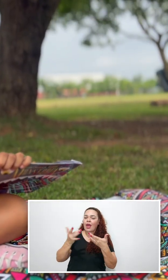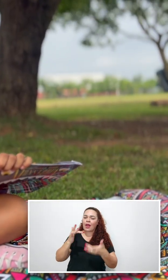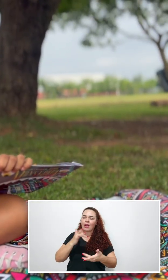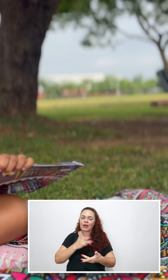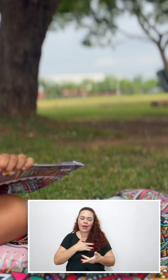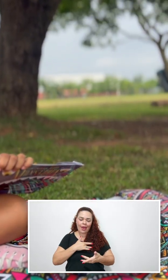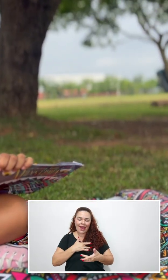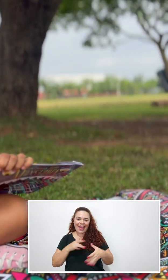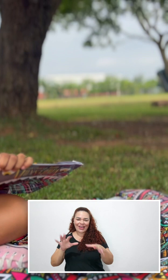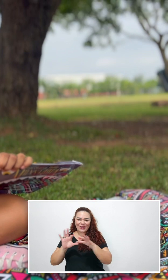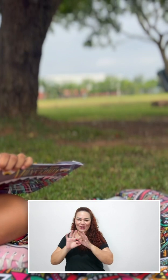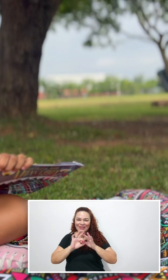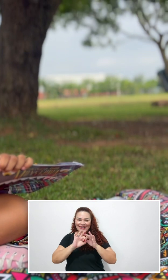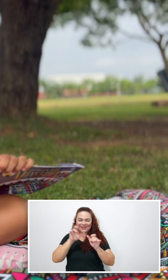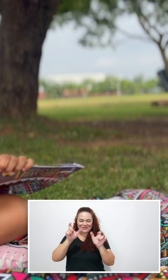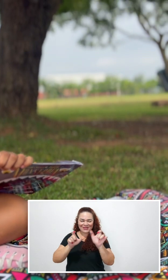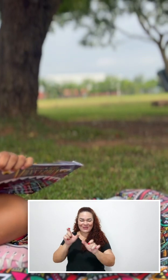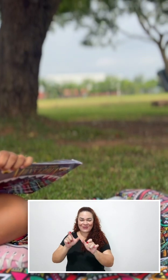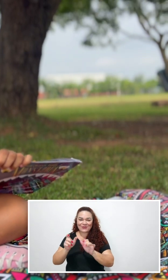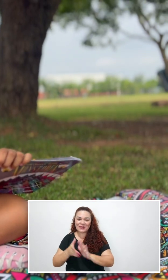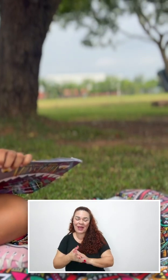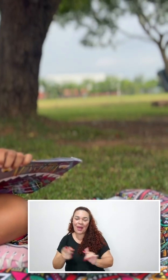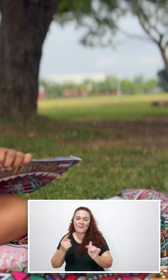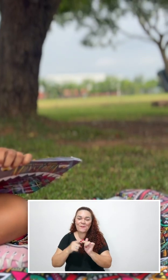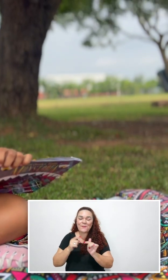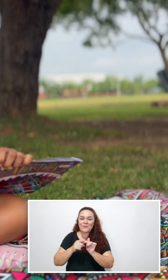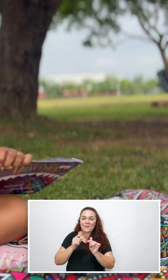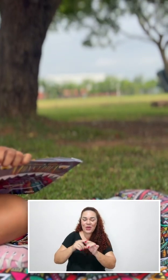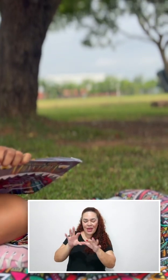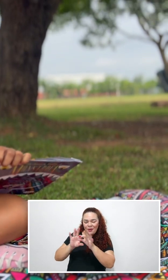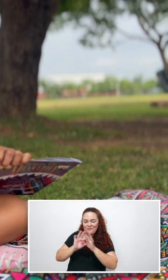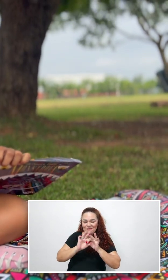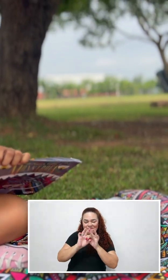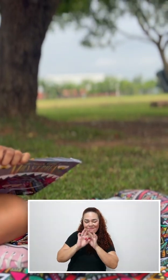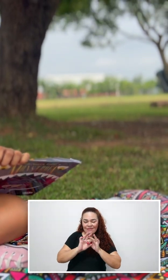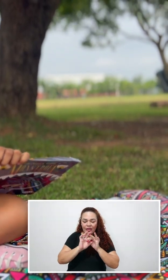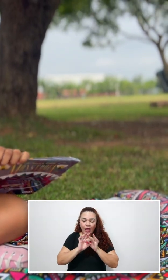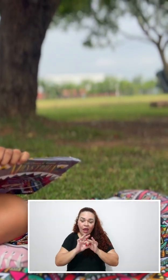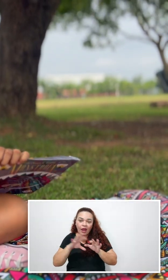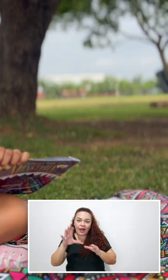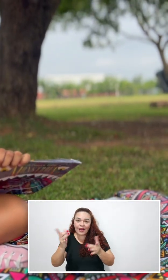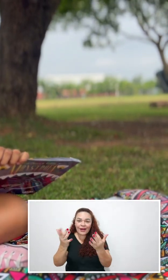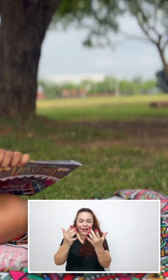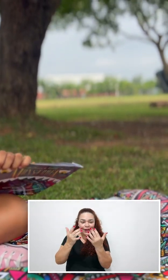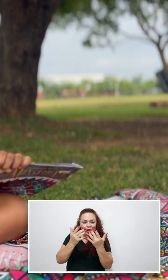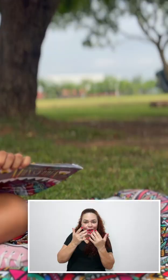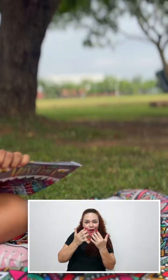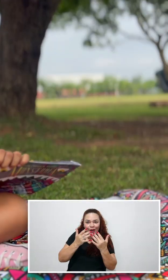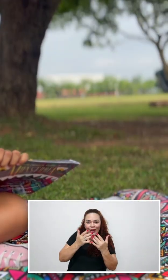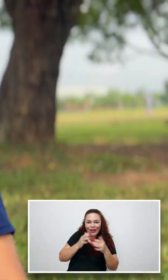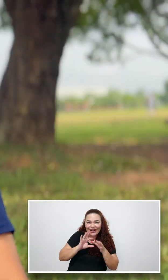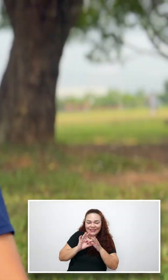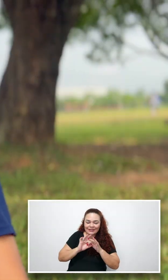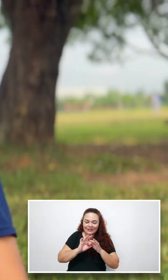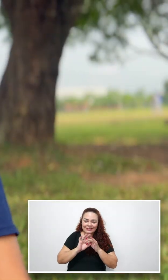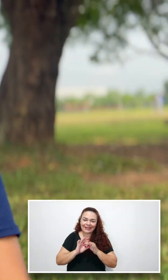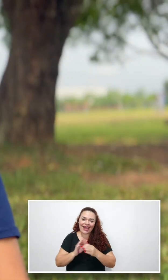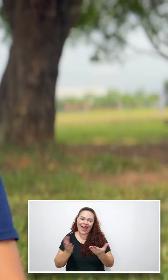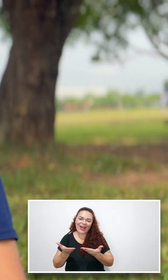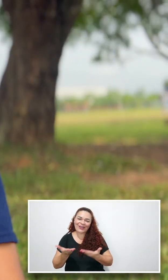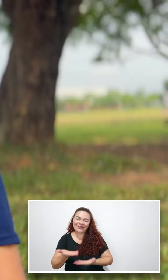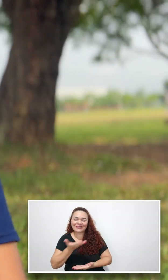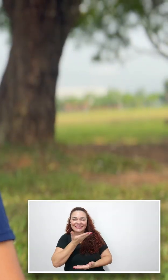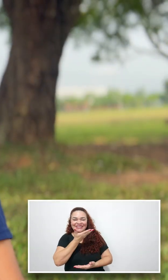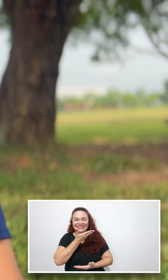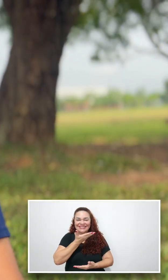corações. Porque as palavras são assim, como uma rede invisível, ligando as pessoas com fios feitos de histórias e sonhos. Gente, vamos lá